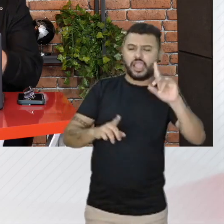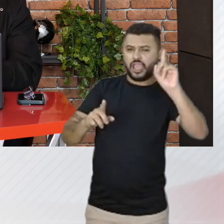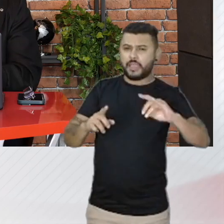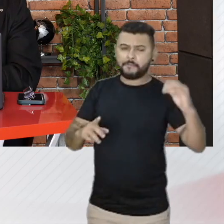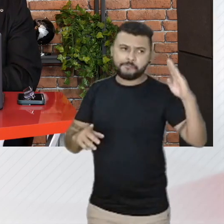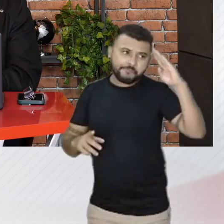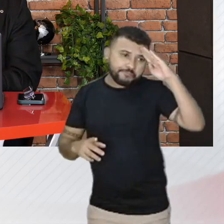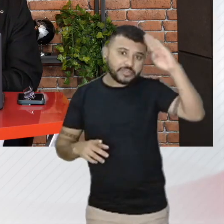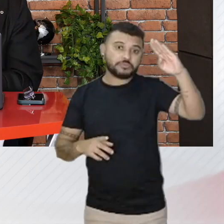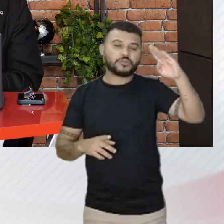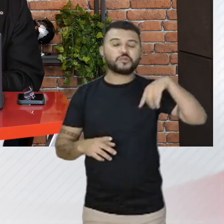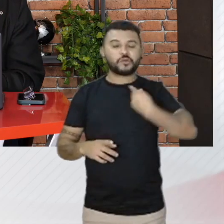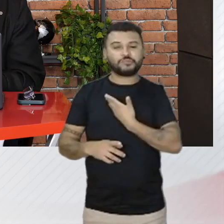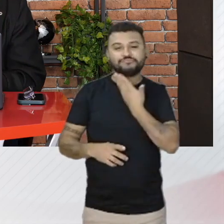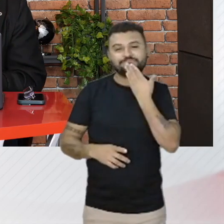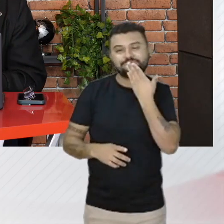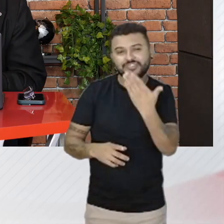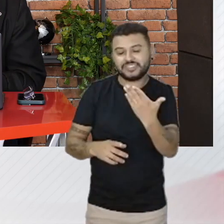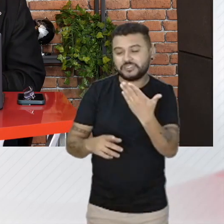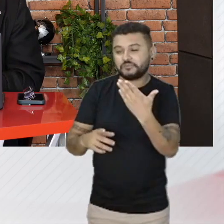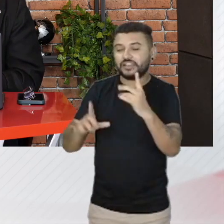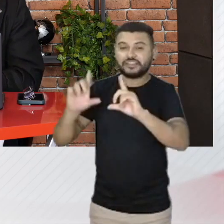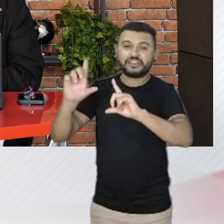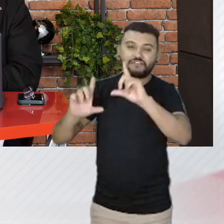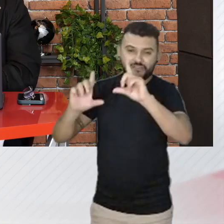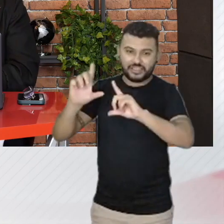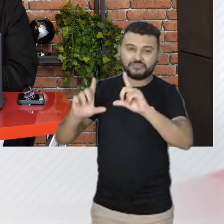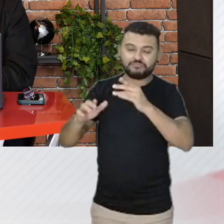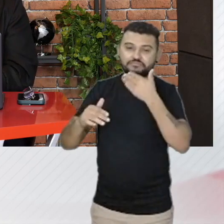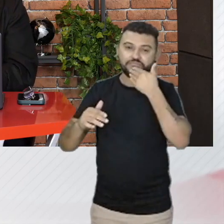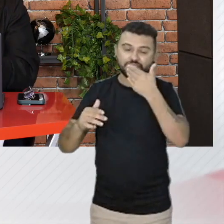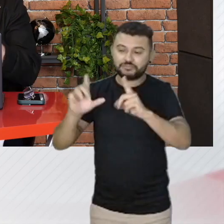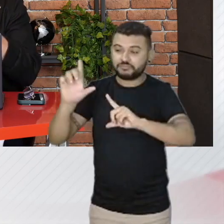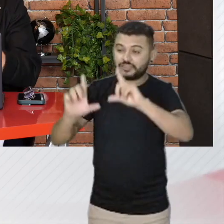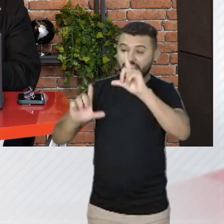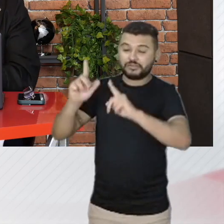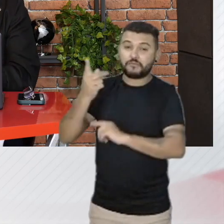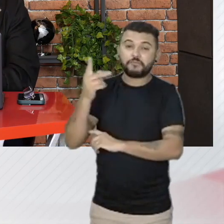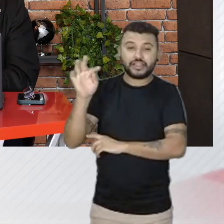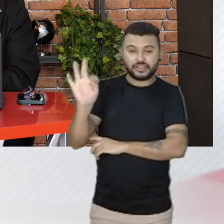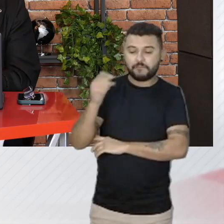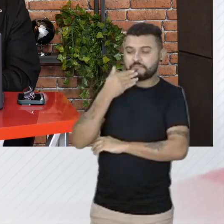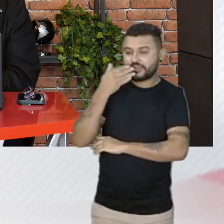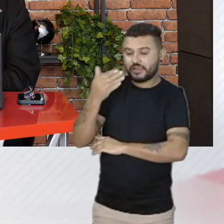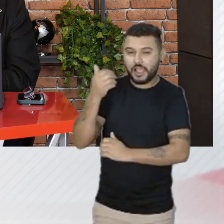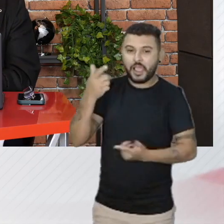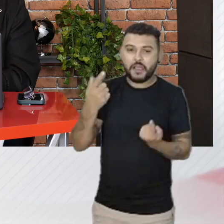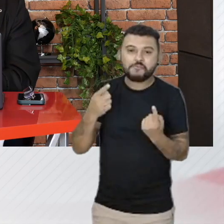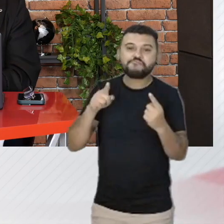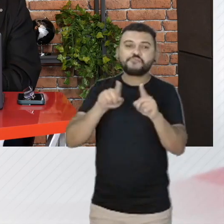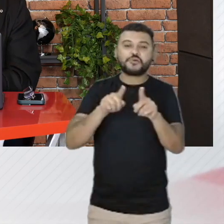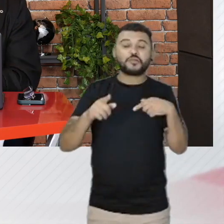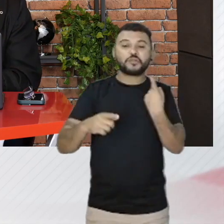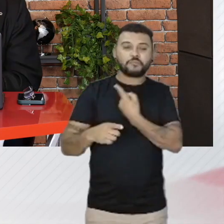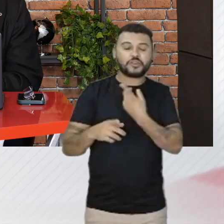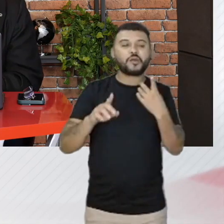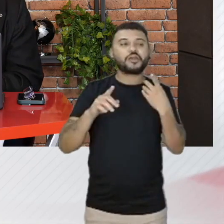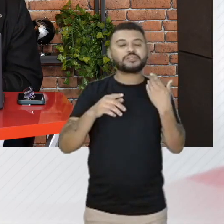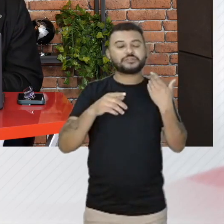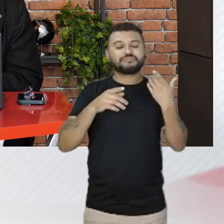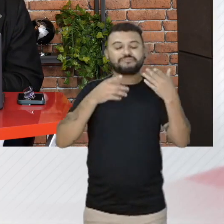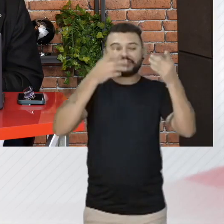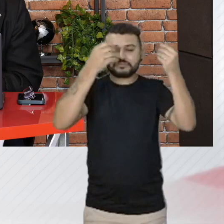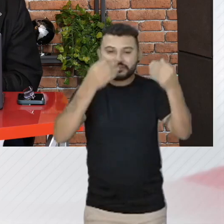nós pedimos uma concessão da TV, da TV do PT. Uma outra hora a gente vai conversar especificamente sobre isso. Mas, Denise, eu queria